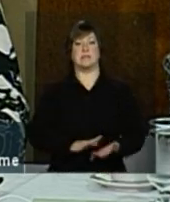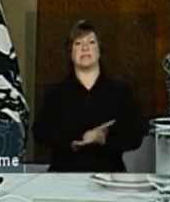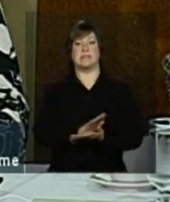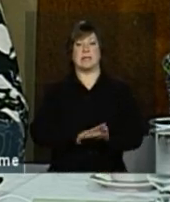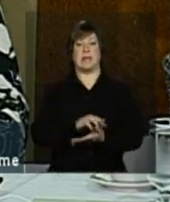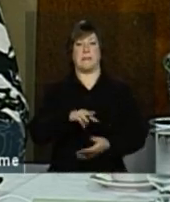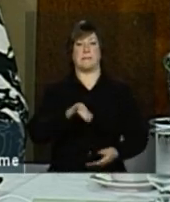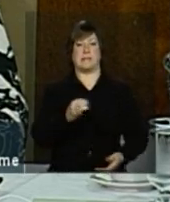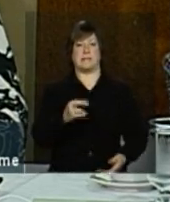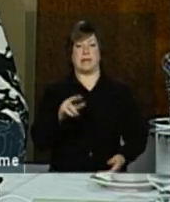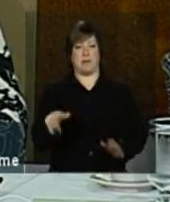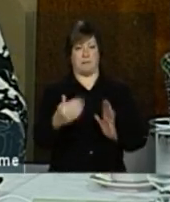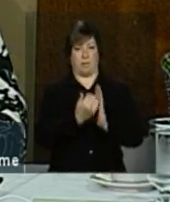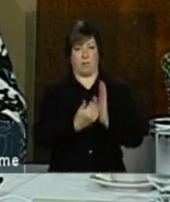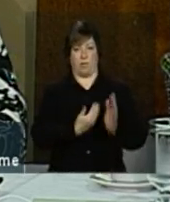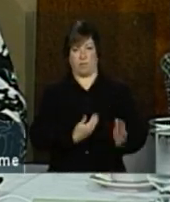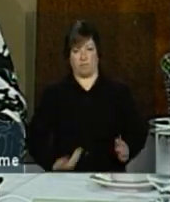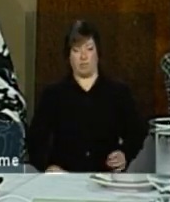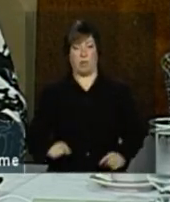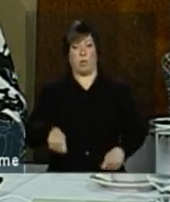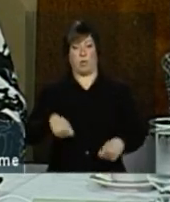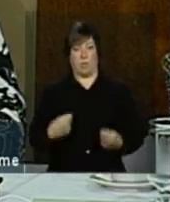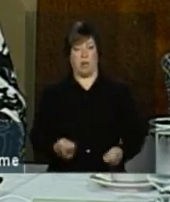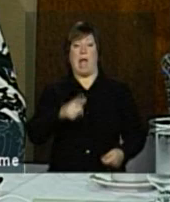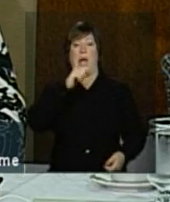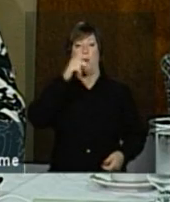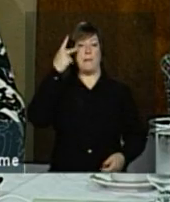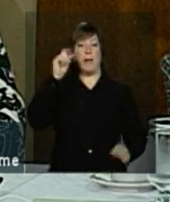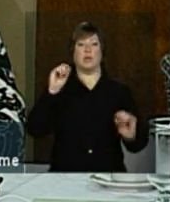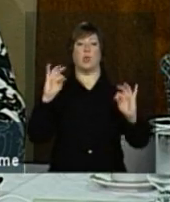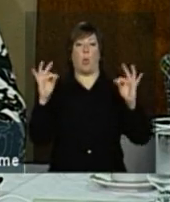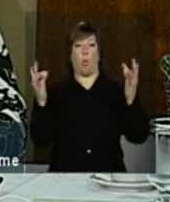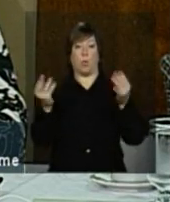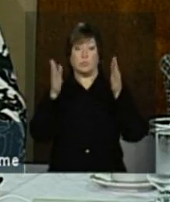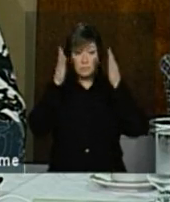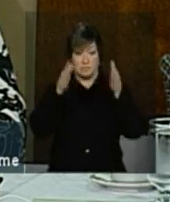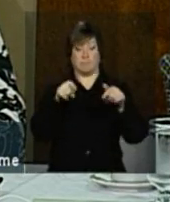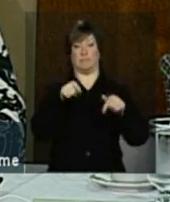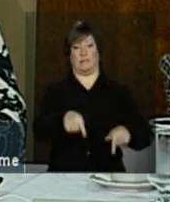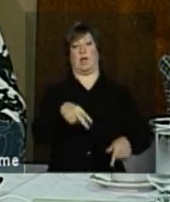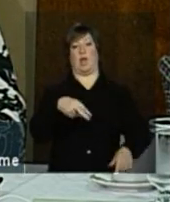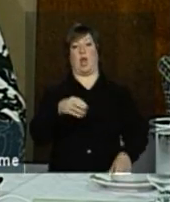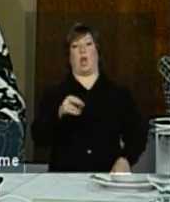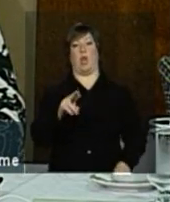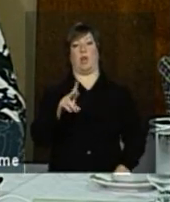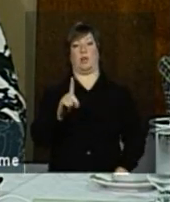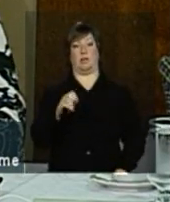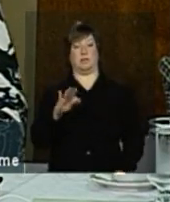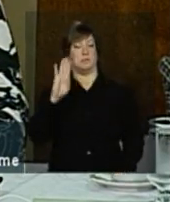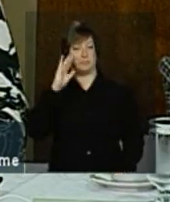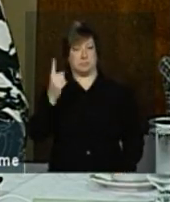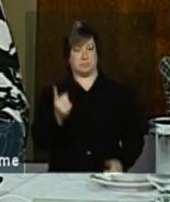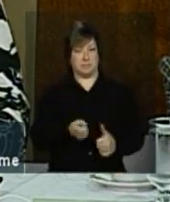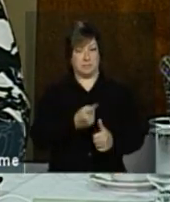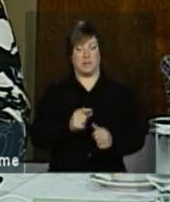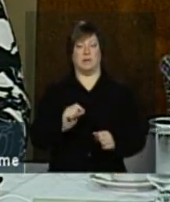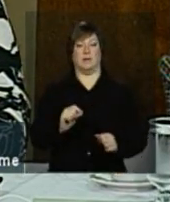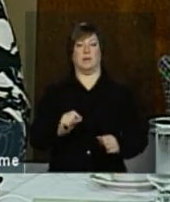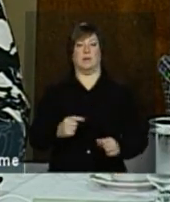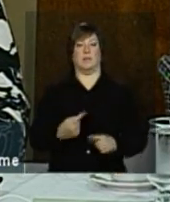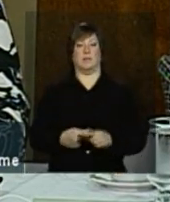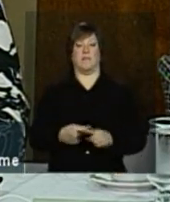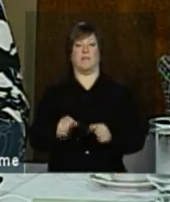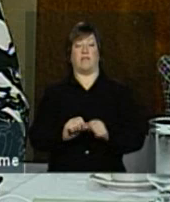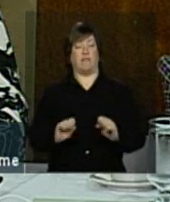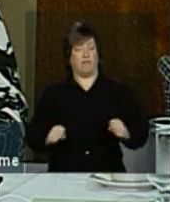não só a construção do Água Para todos que está voltado pro Nordeste numa numa tarefa né de de de